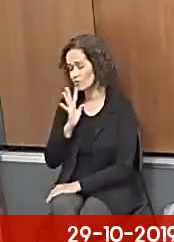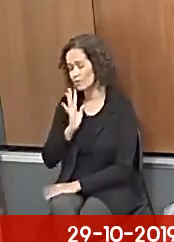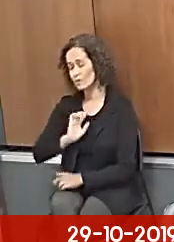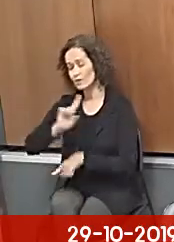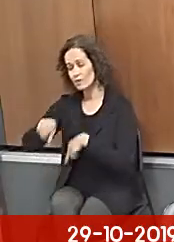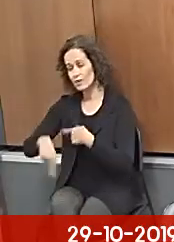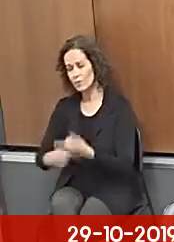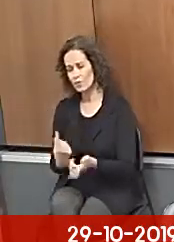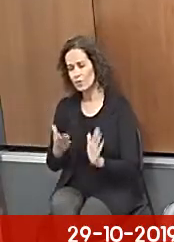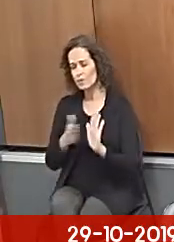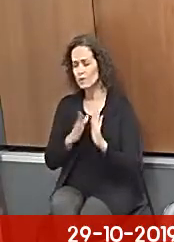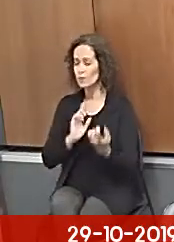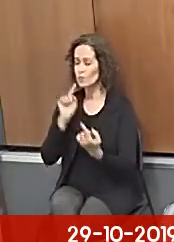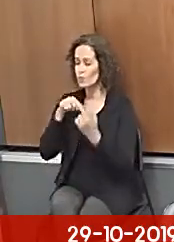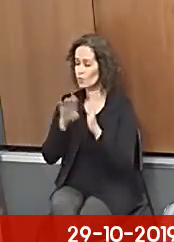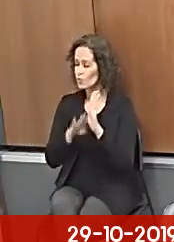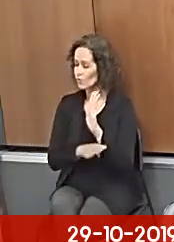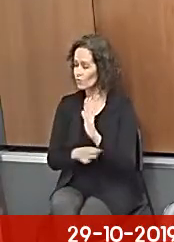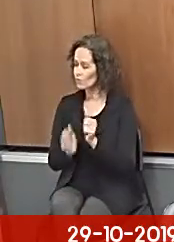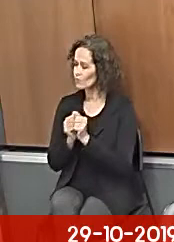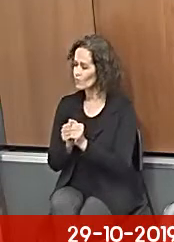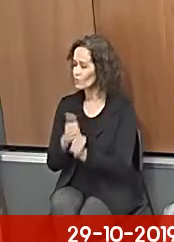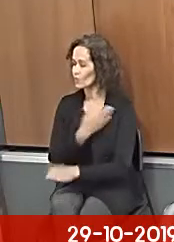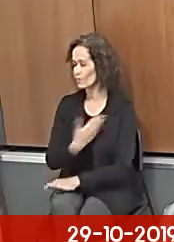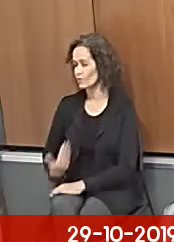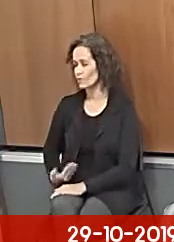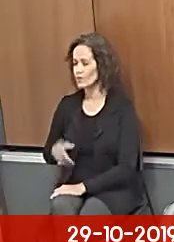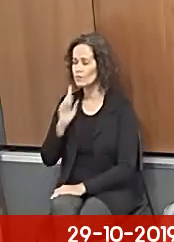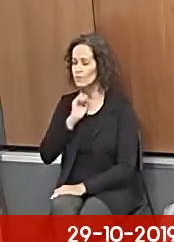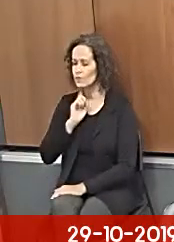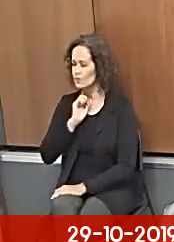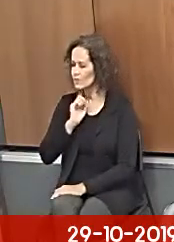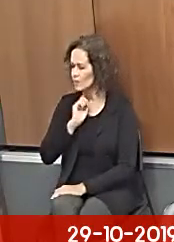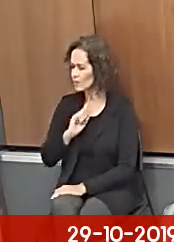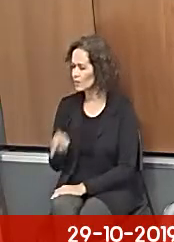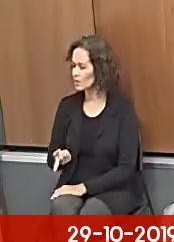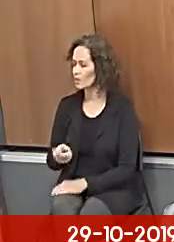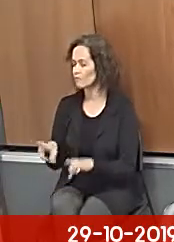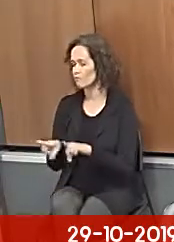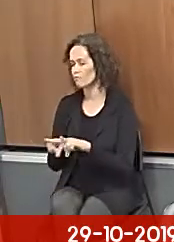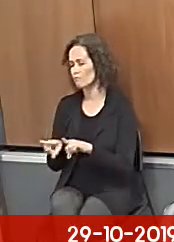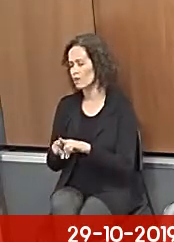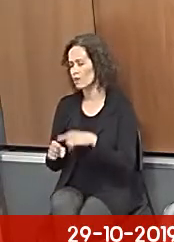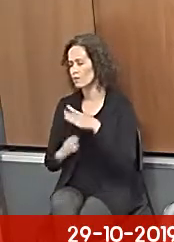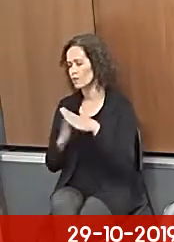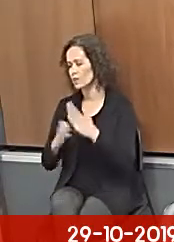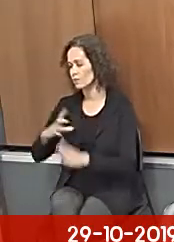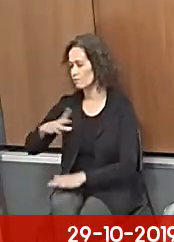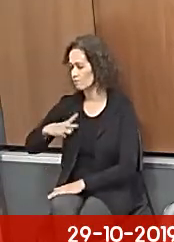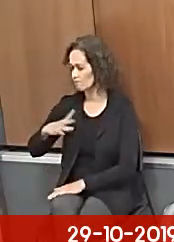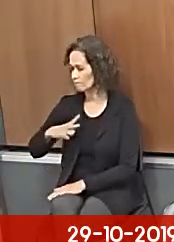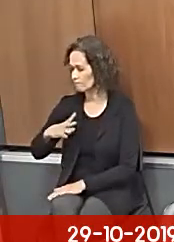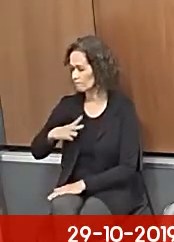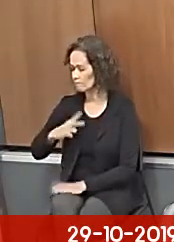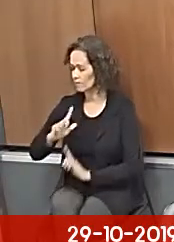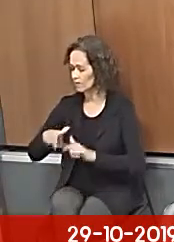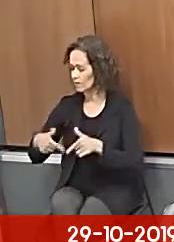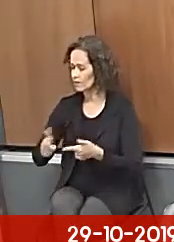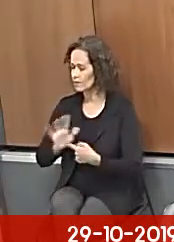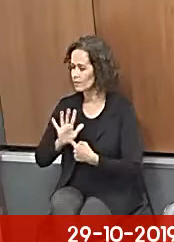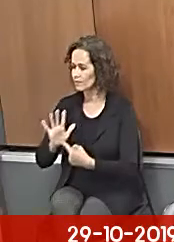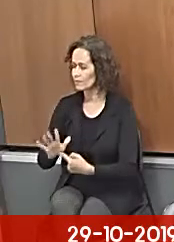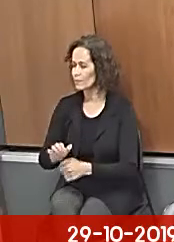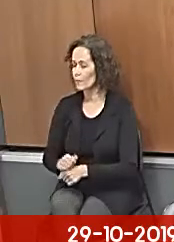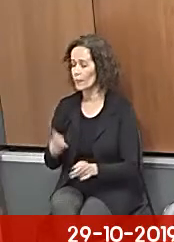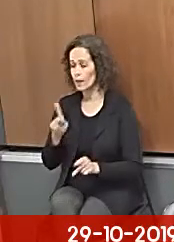propor alternativas junto ao governo de Minas, iniciativa privada, onde tiver ação a ser levada. Deputado,